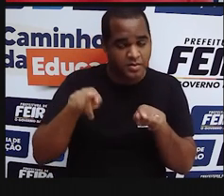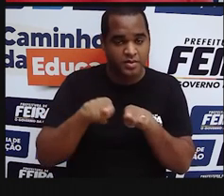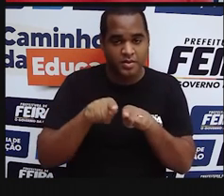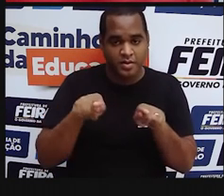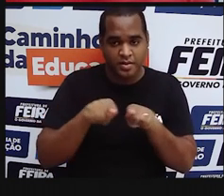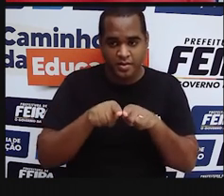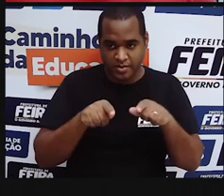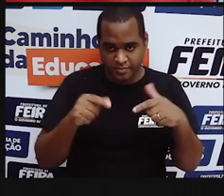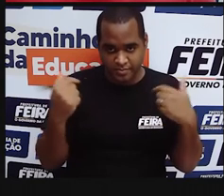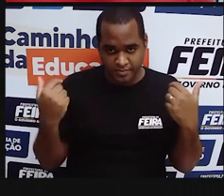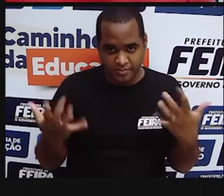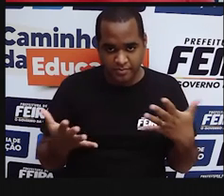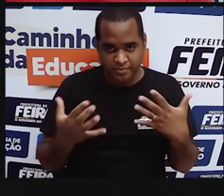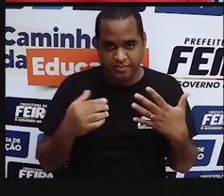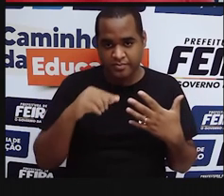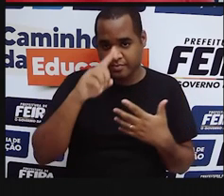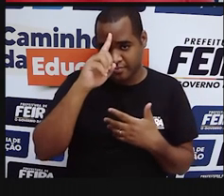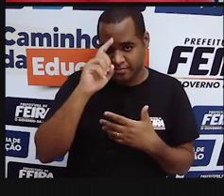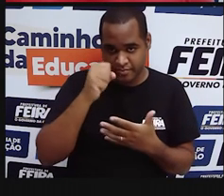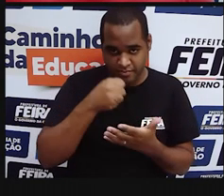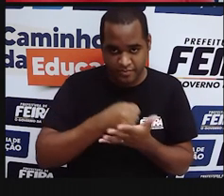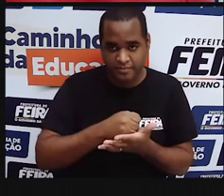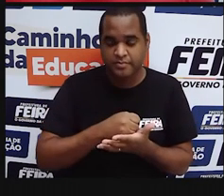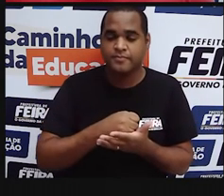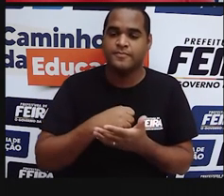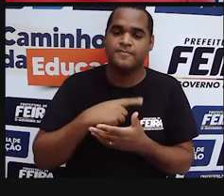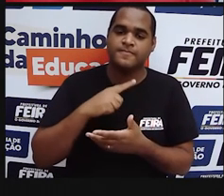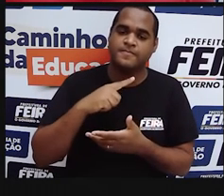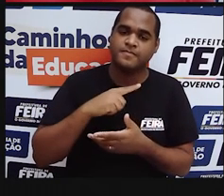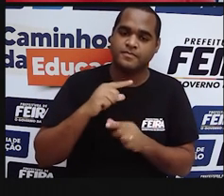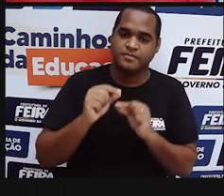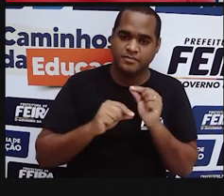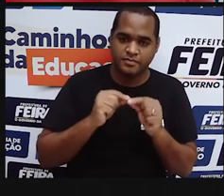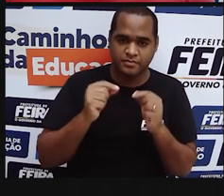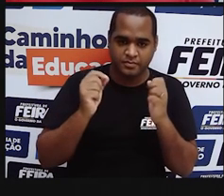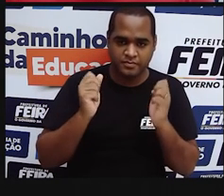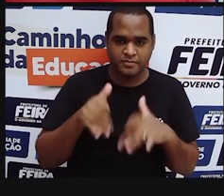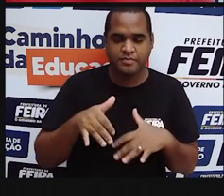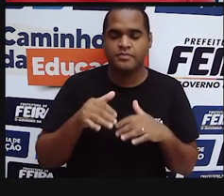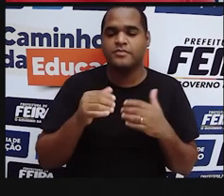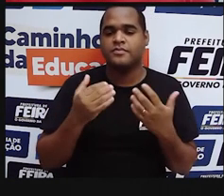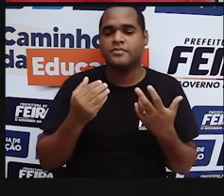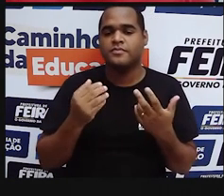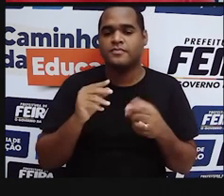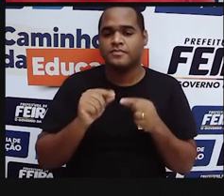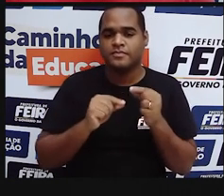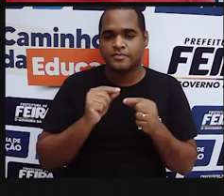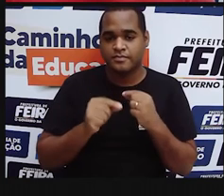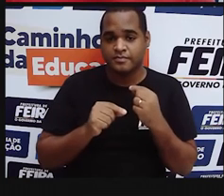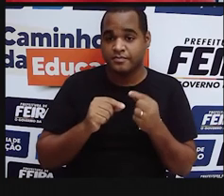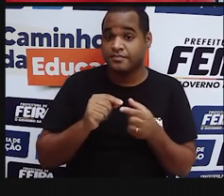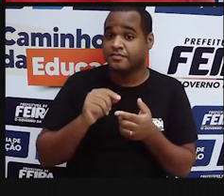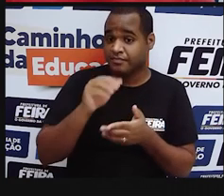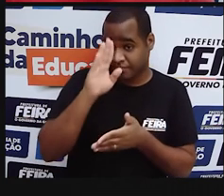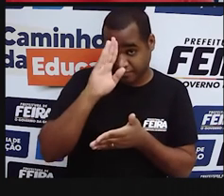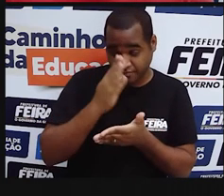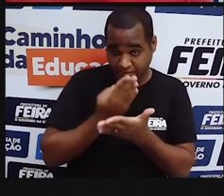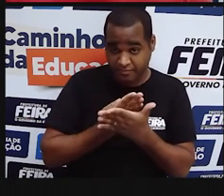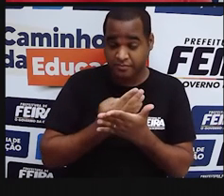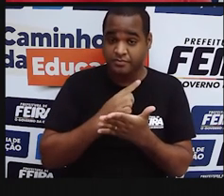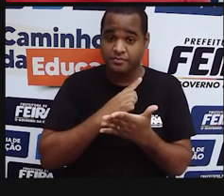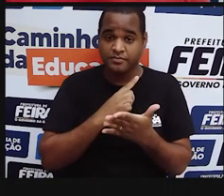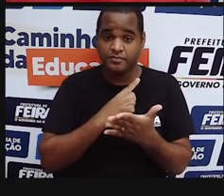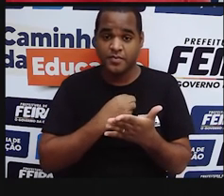mais pessoas. Eu acredito que, na escola, né, um elemento, uma